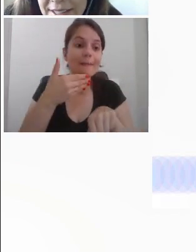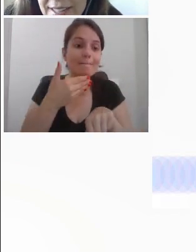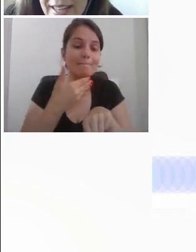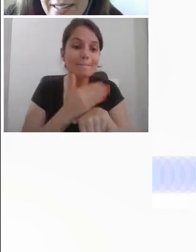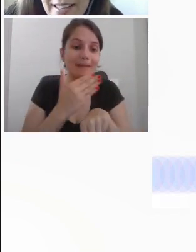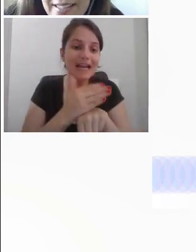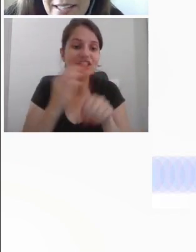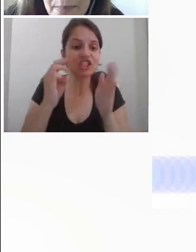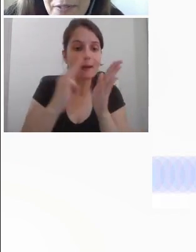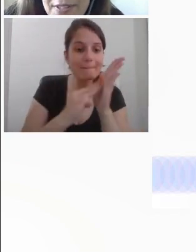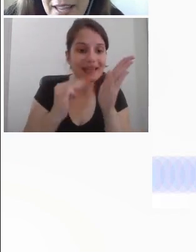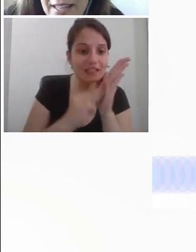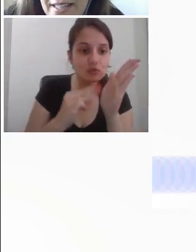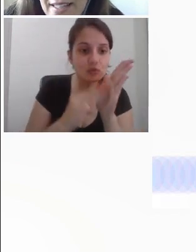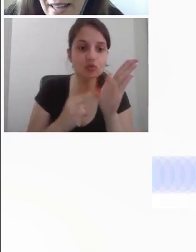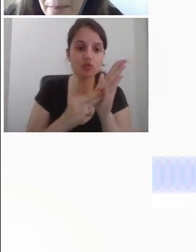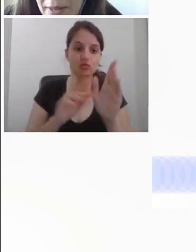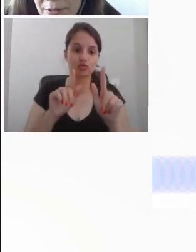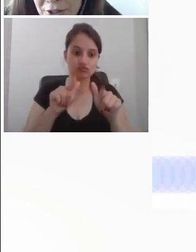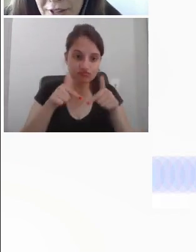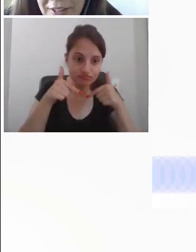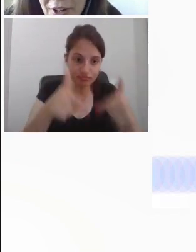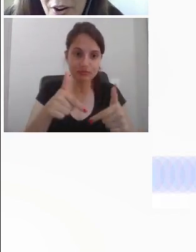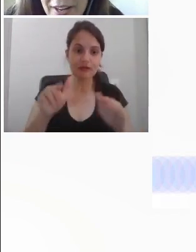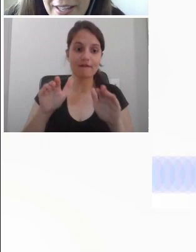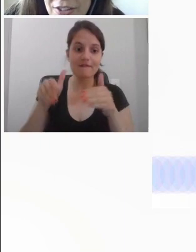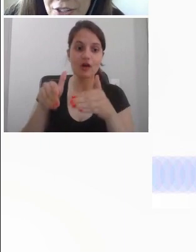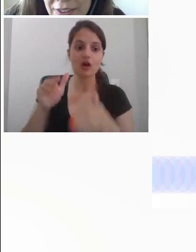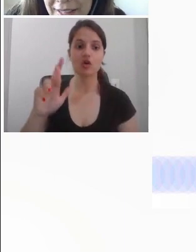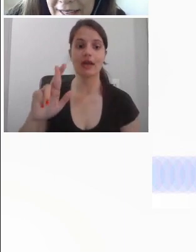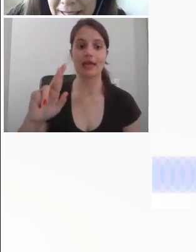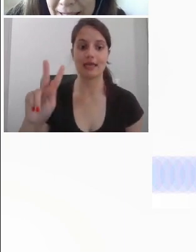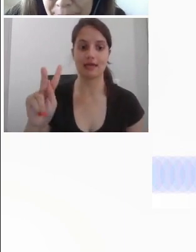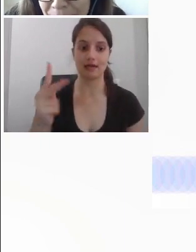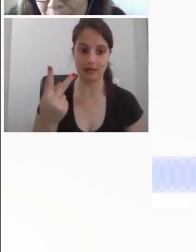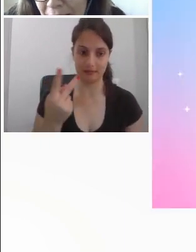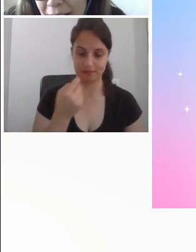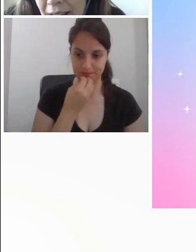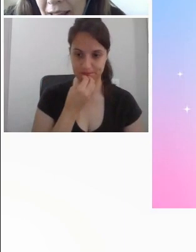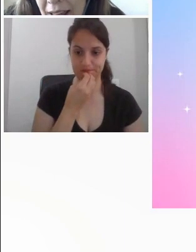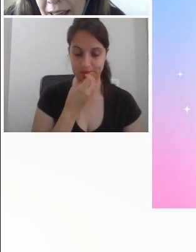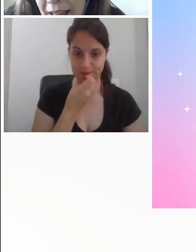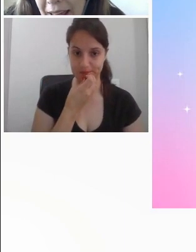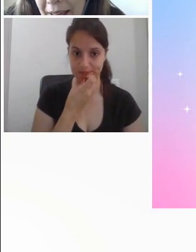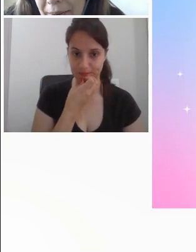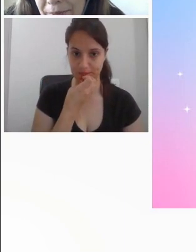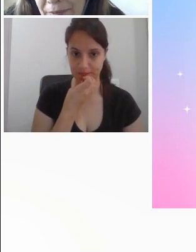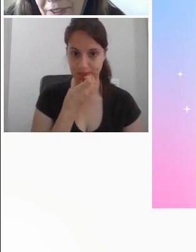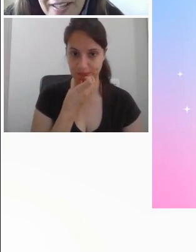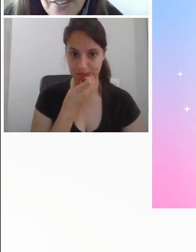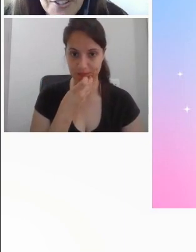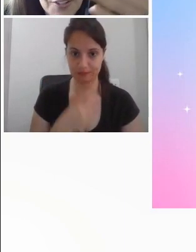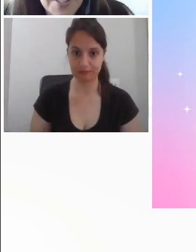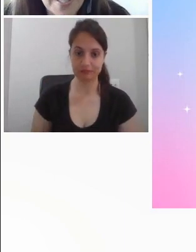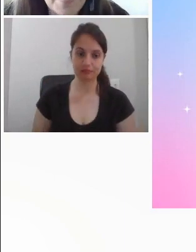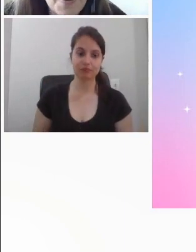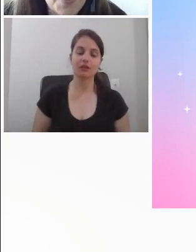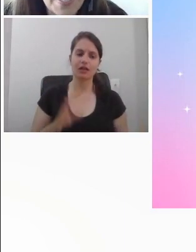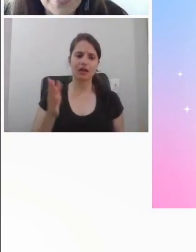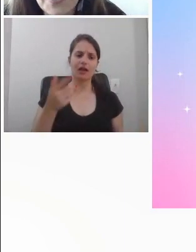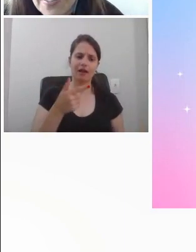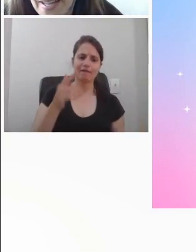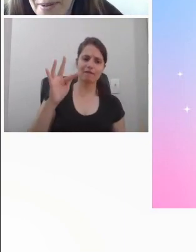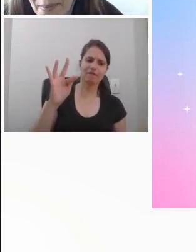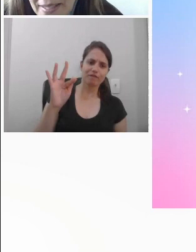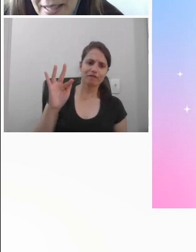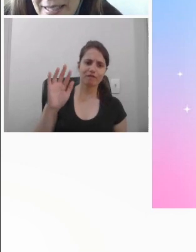insights aí interessantes para vocês nesse tempinho de troca que a gente vai ter aqui eh Fernando já trouxe aqui meu